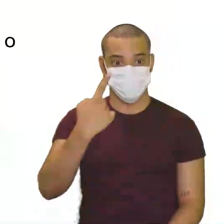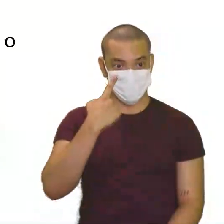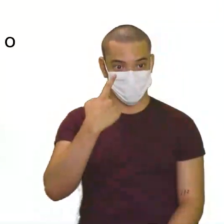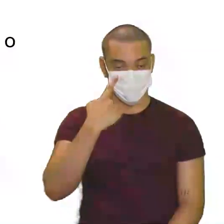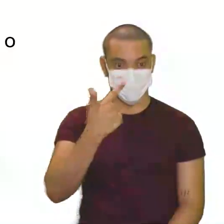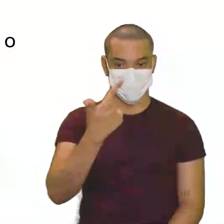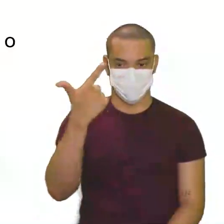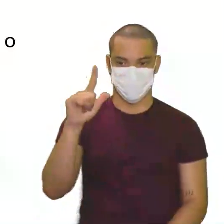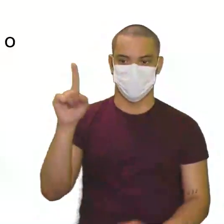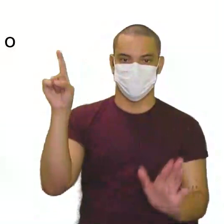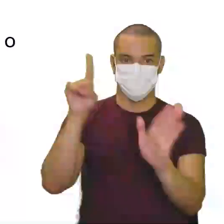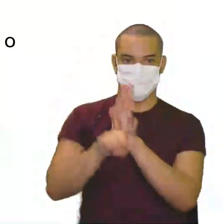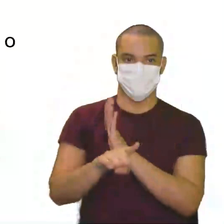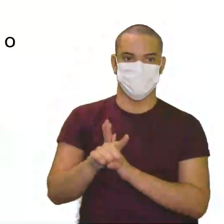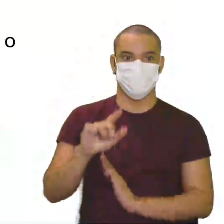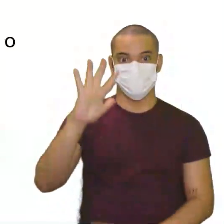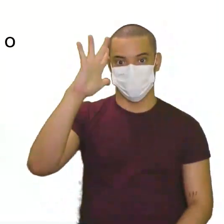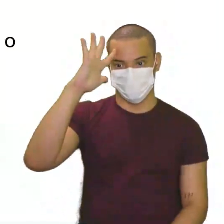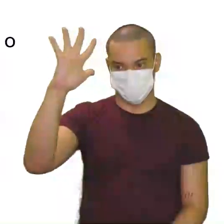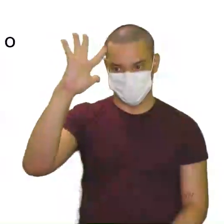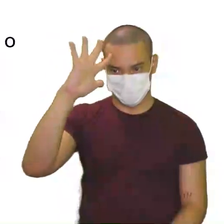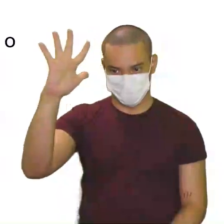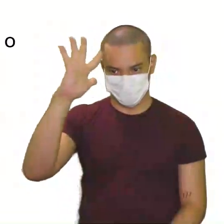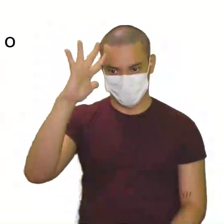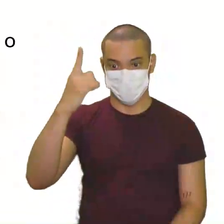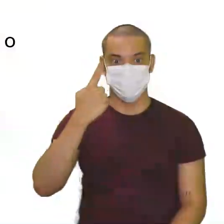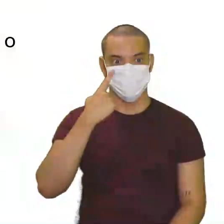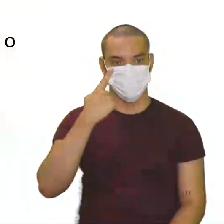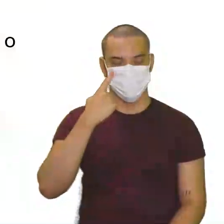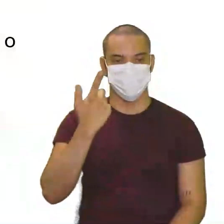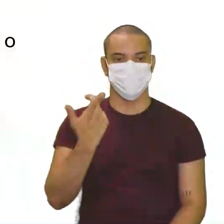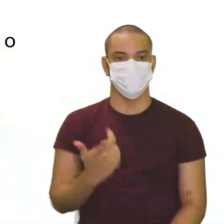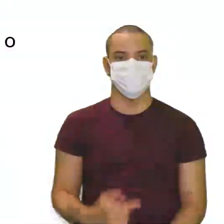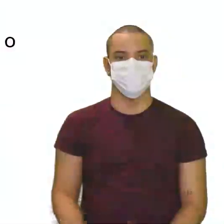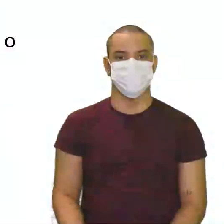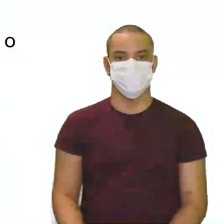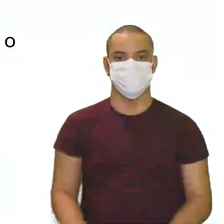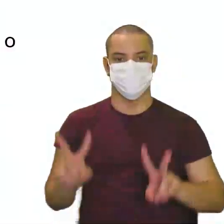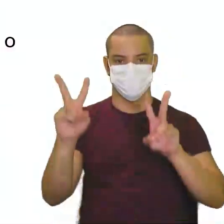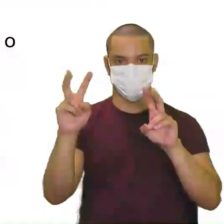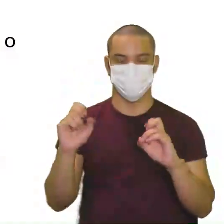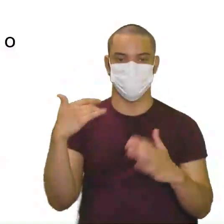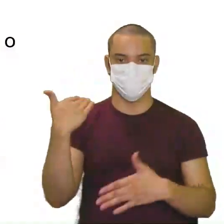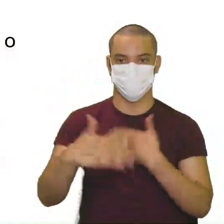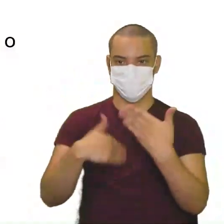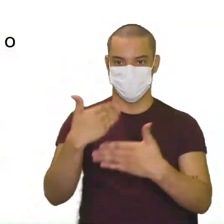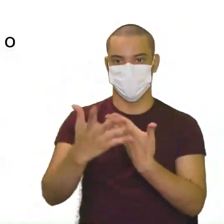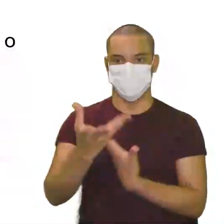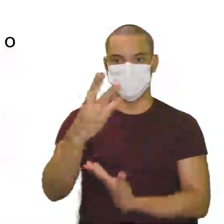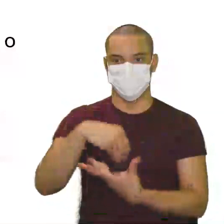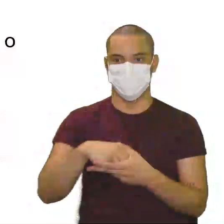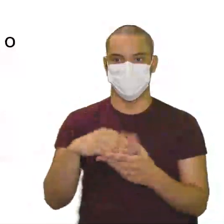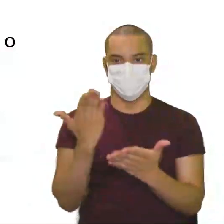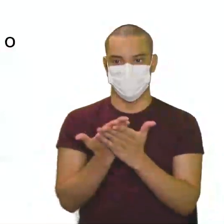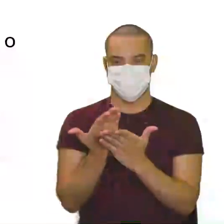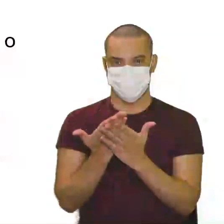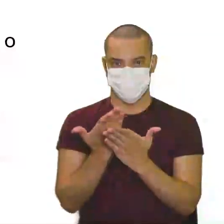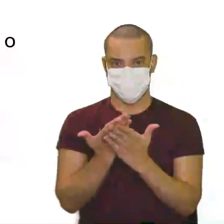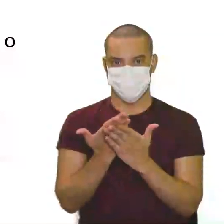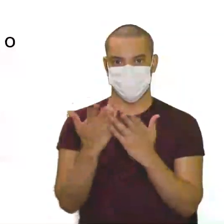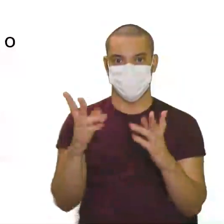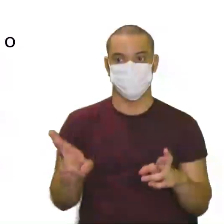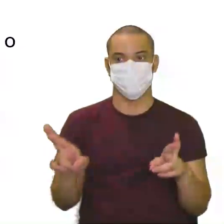para ver se a questão aqui pessoal Olha só questão teórica vamos analisar aqui a respeito do desenvolvimento